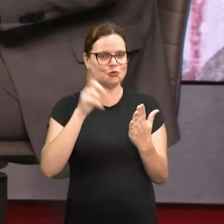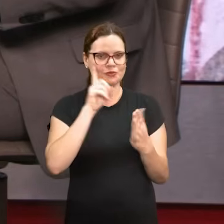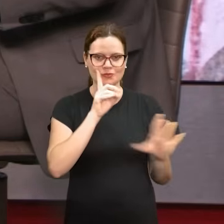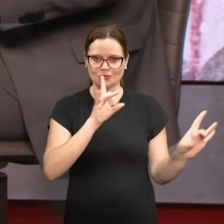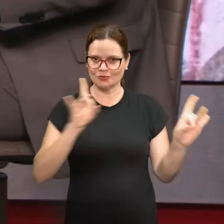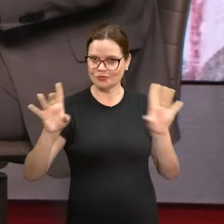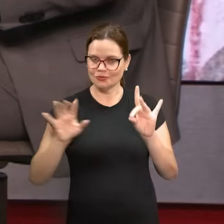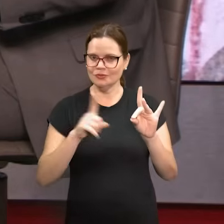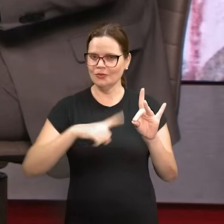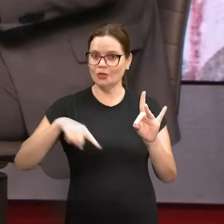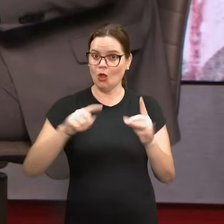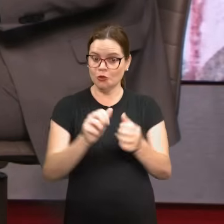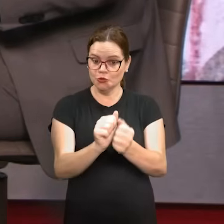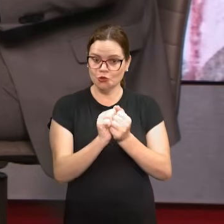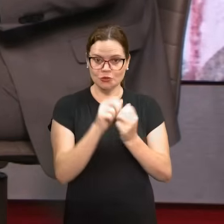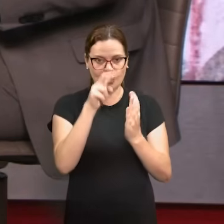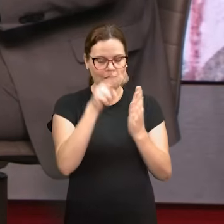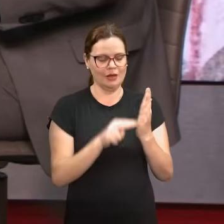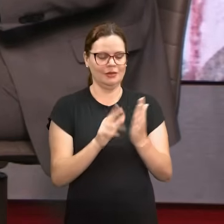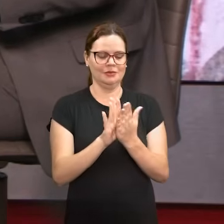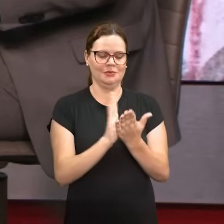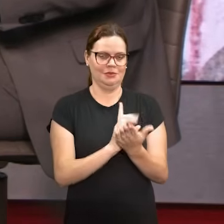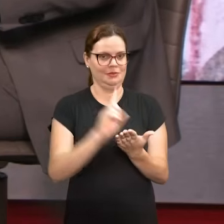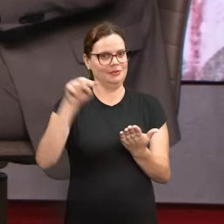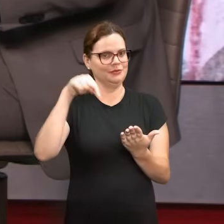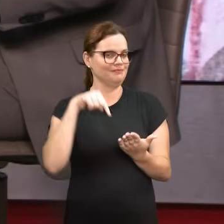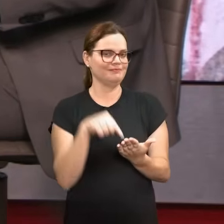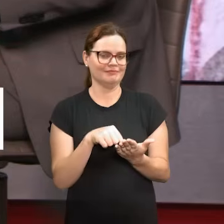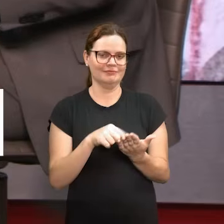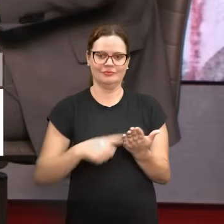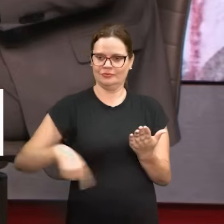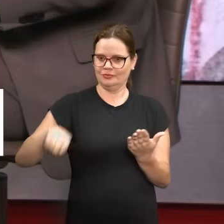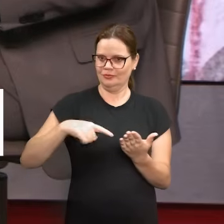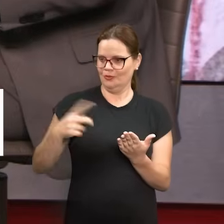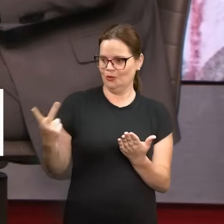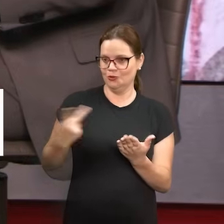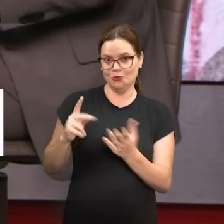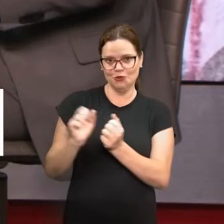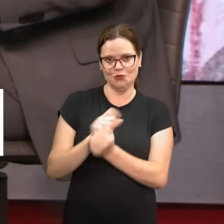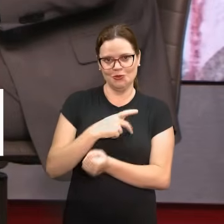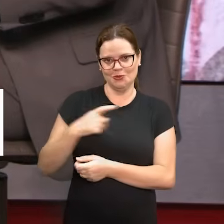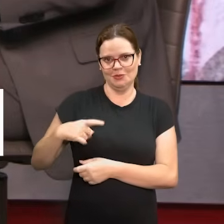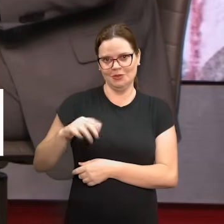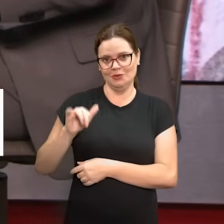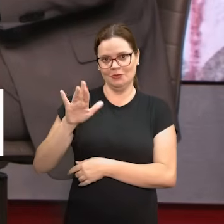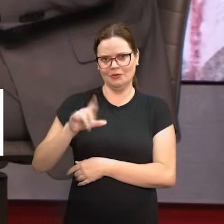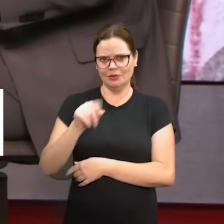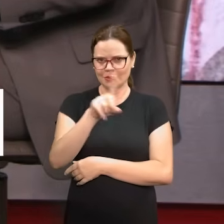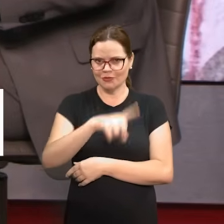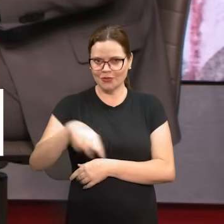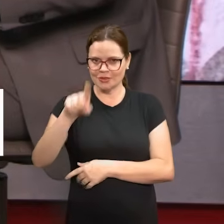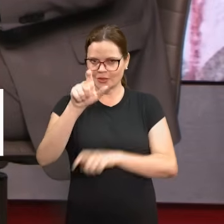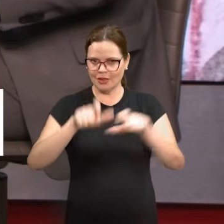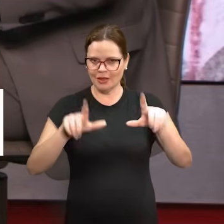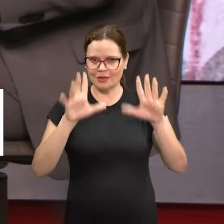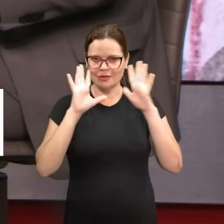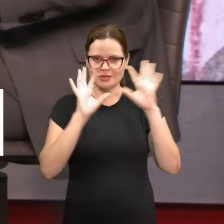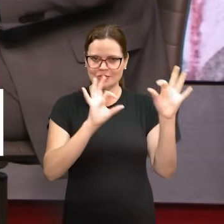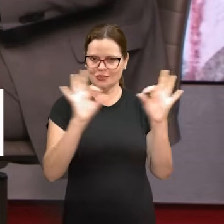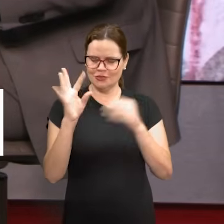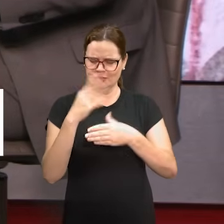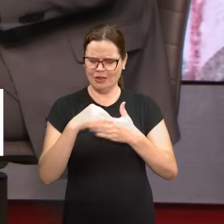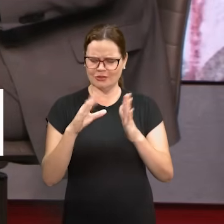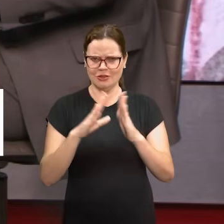que nós reservamos para juntos lermos a palavra do Senhor. Nós aqui, Pastor Fábio, Paz do Senhor. Paz do Senhor. E você aí na sua